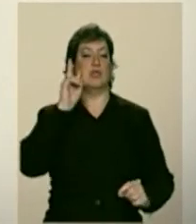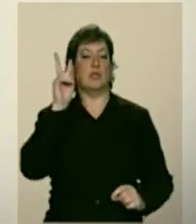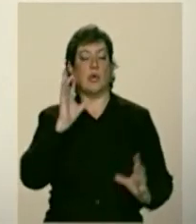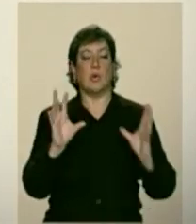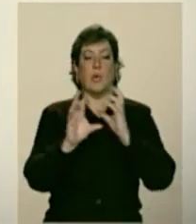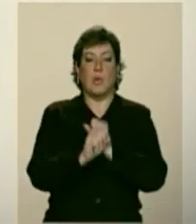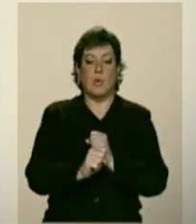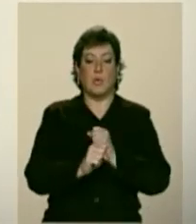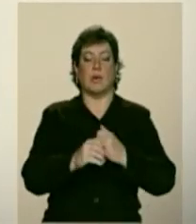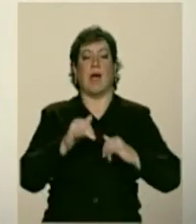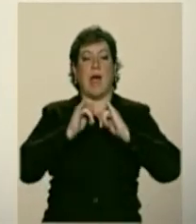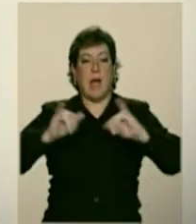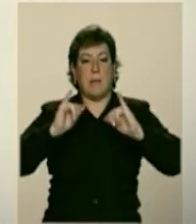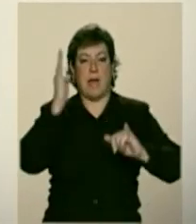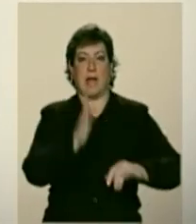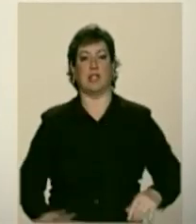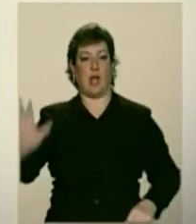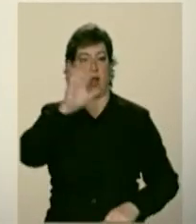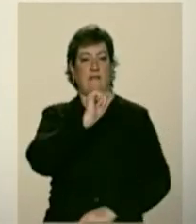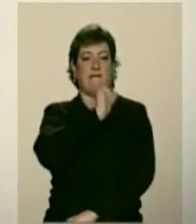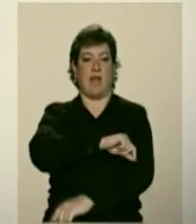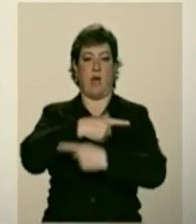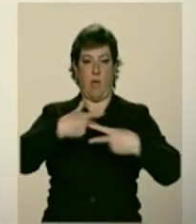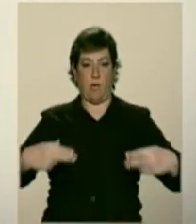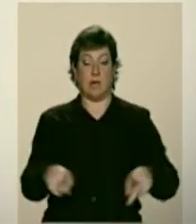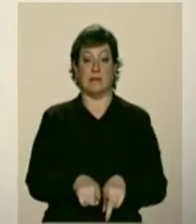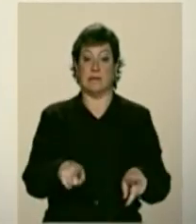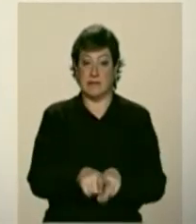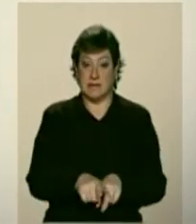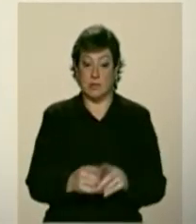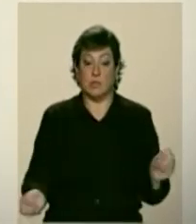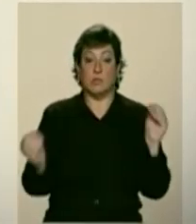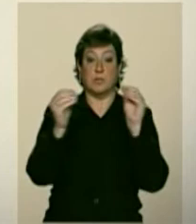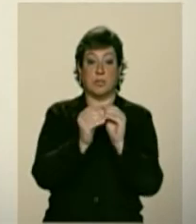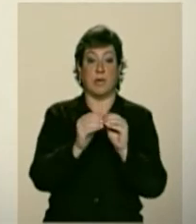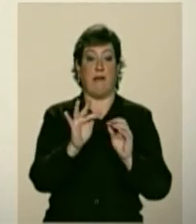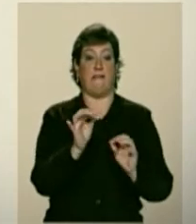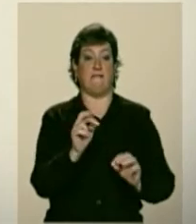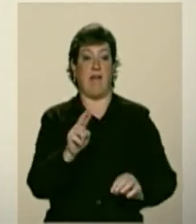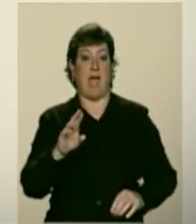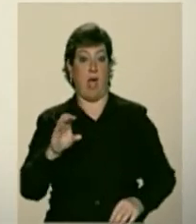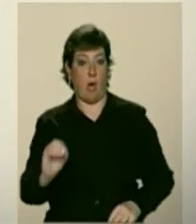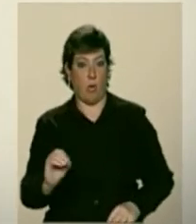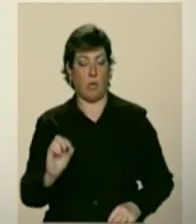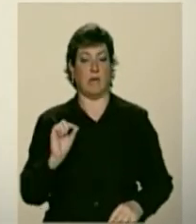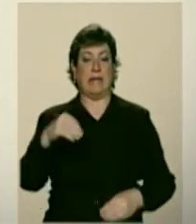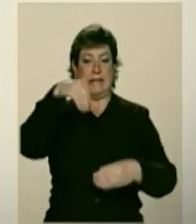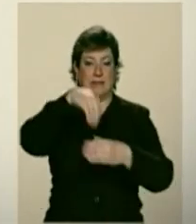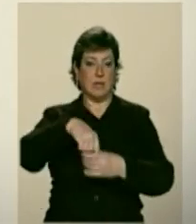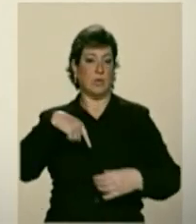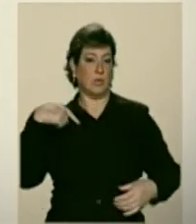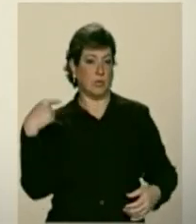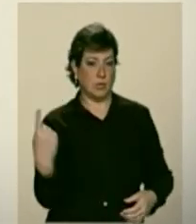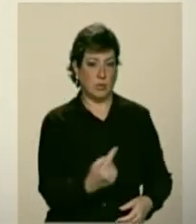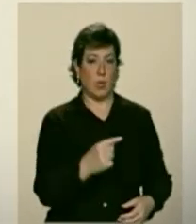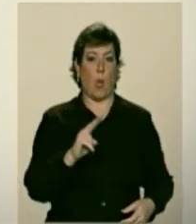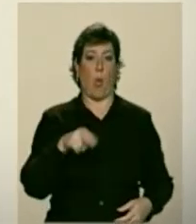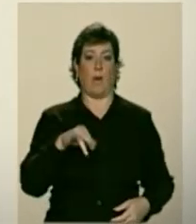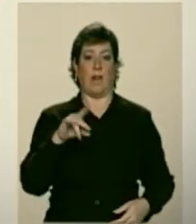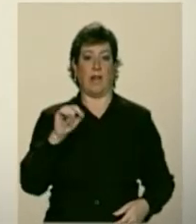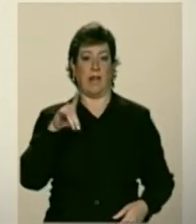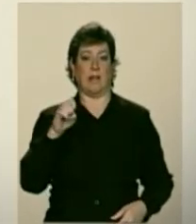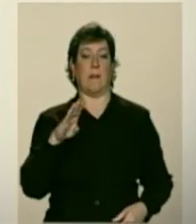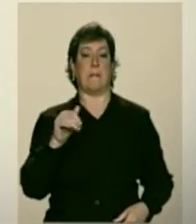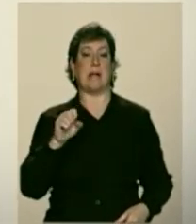vacinação. Também vamos garantir o suplemento de ferro nas unidades básicas de saúde para quem tiver